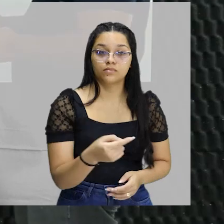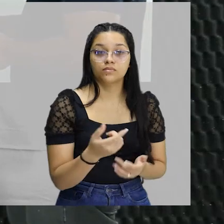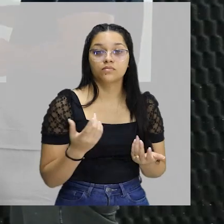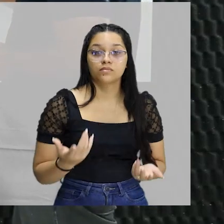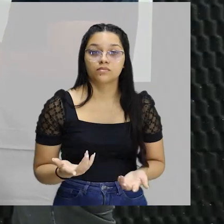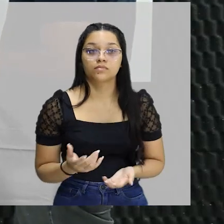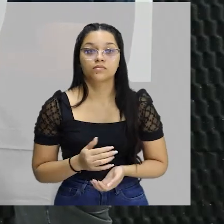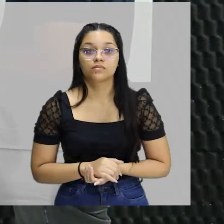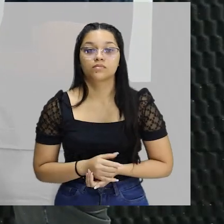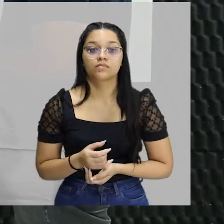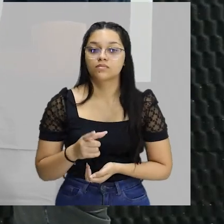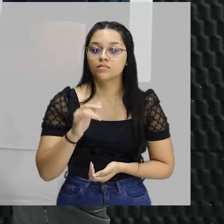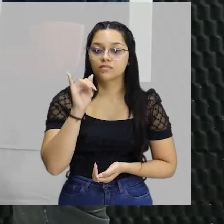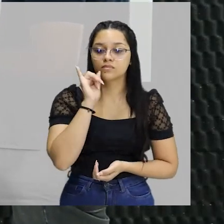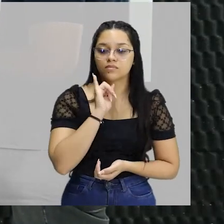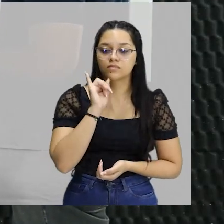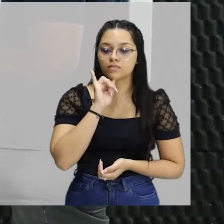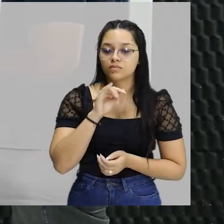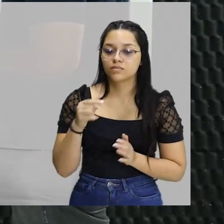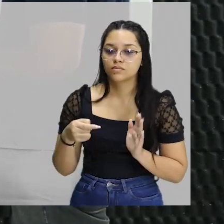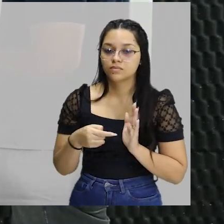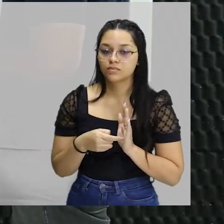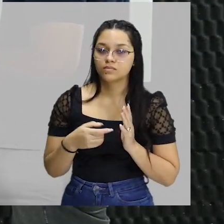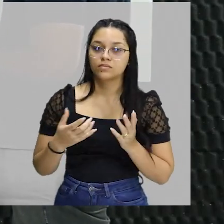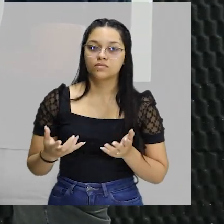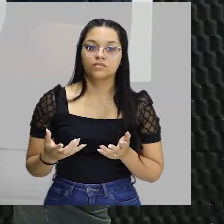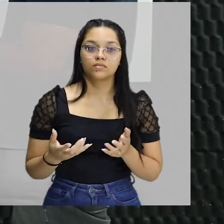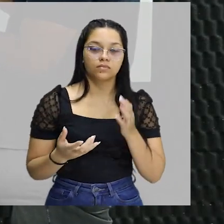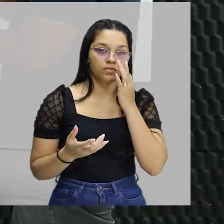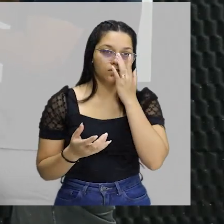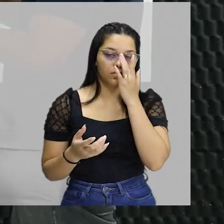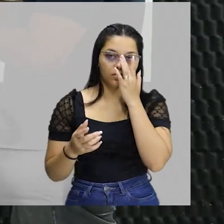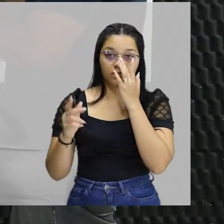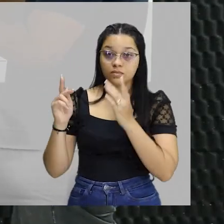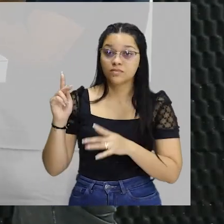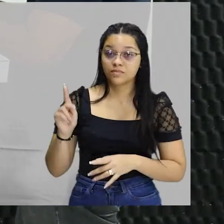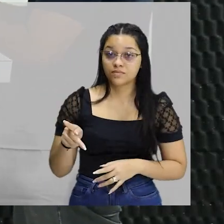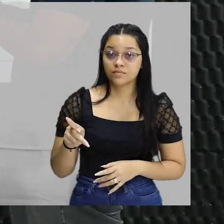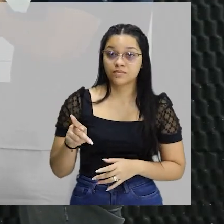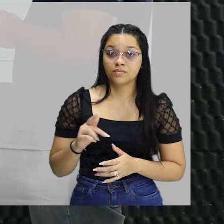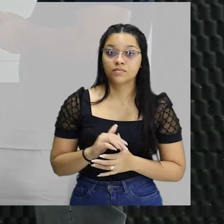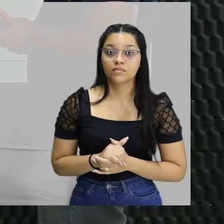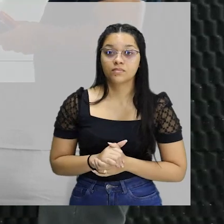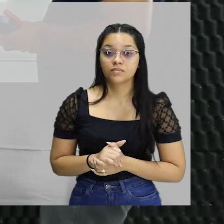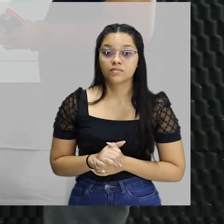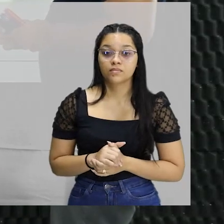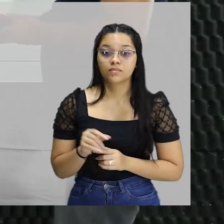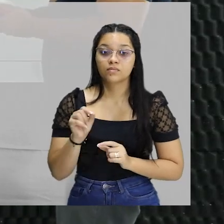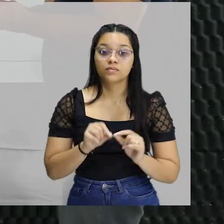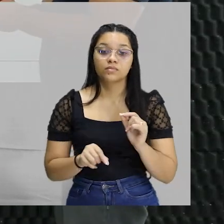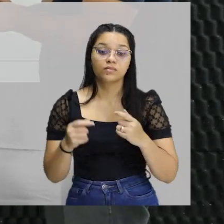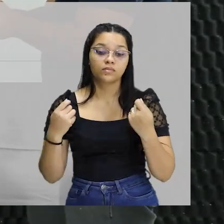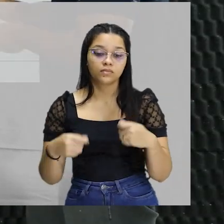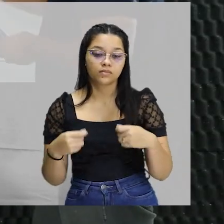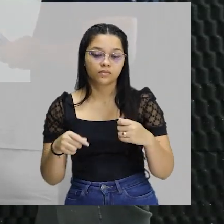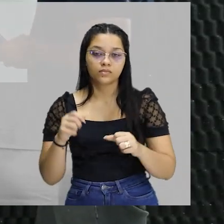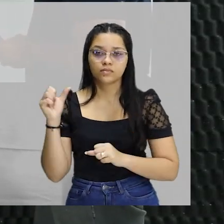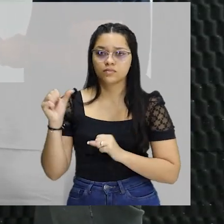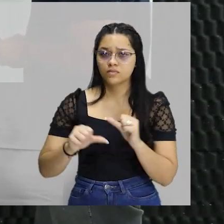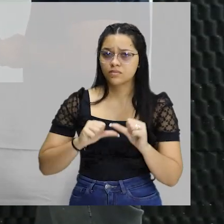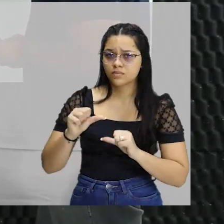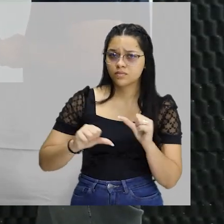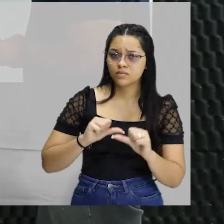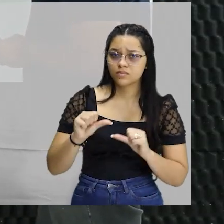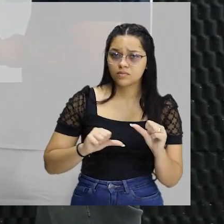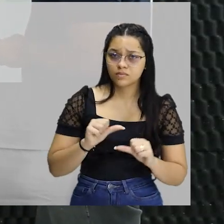certo? Então se eu pegar aqui nosso ponto em questão, nosso ponto P, o que eu tenho que transformar é